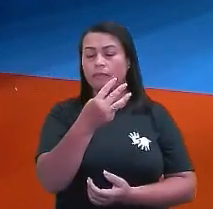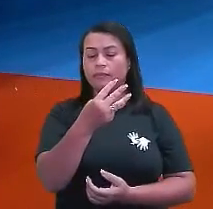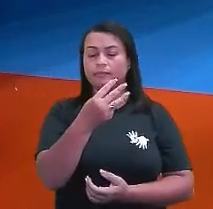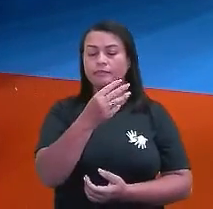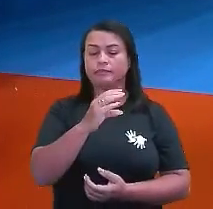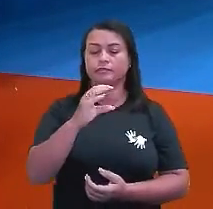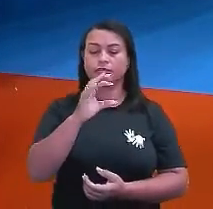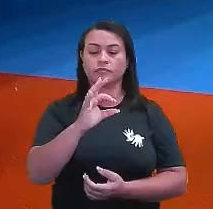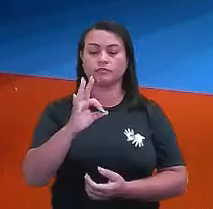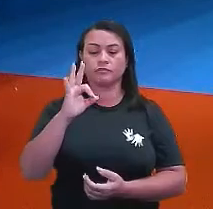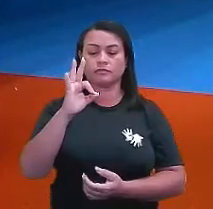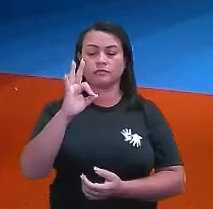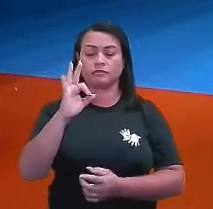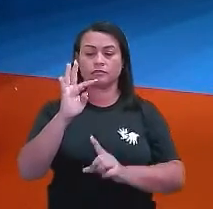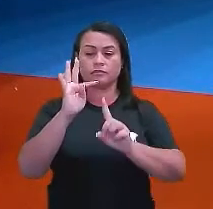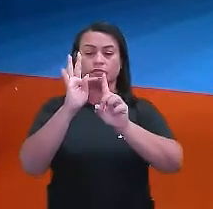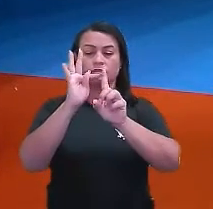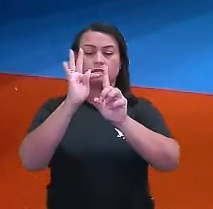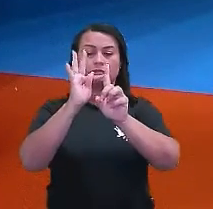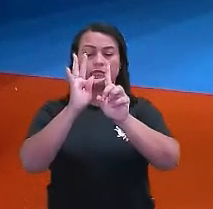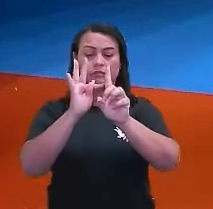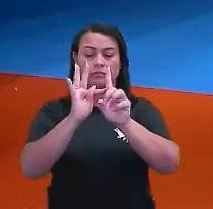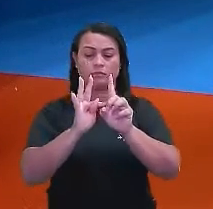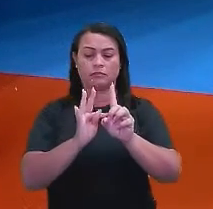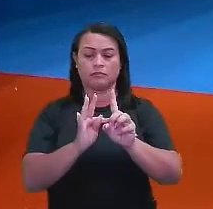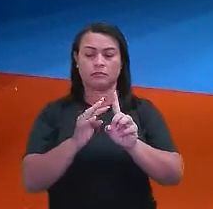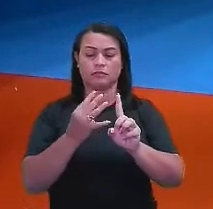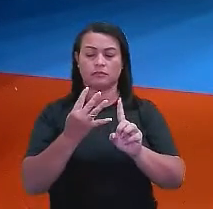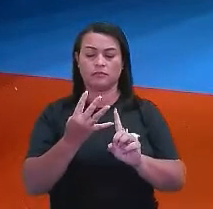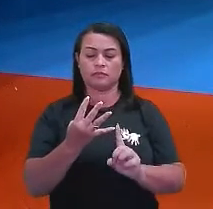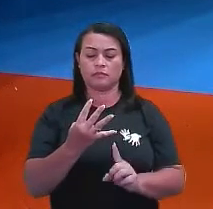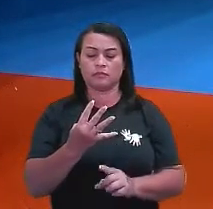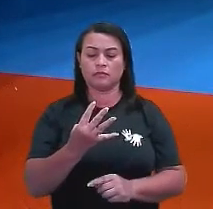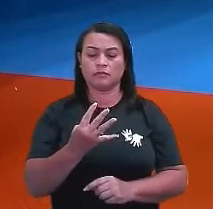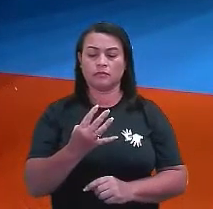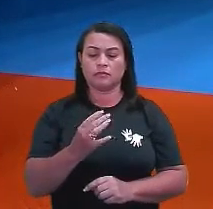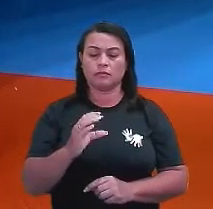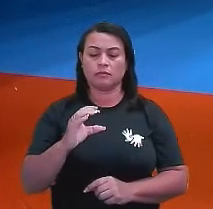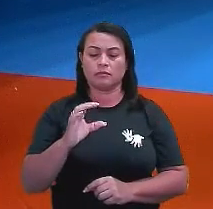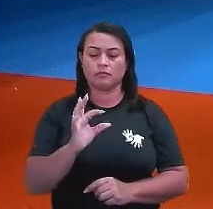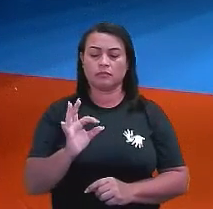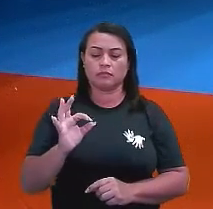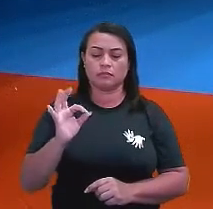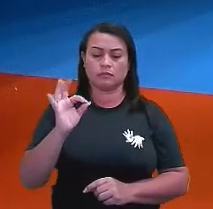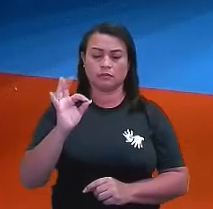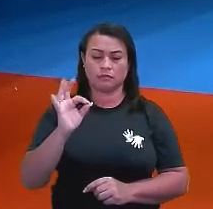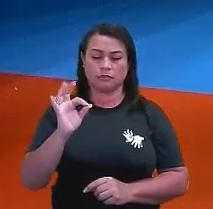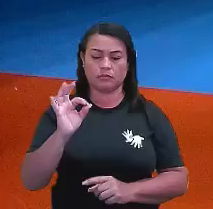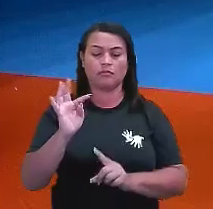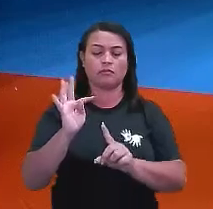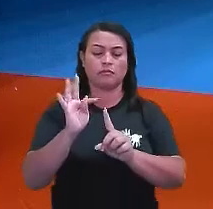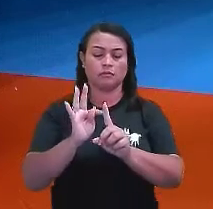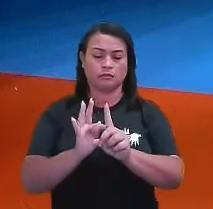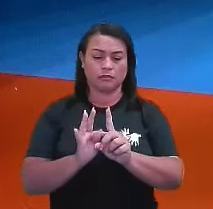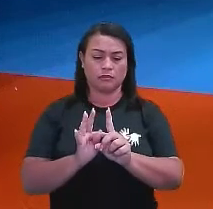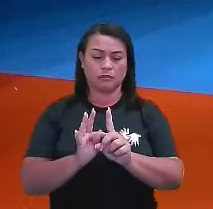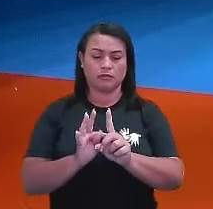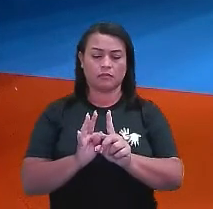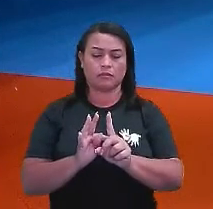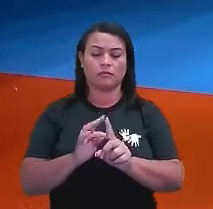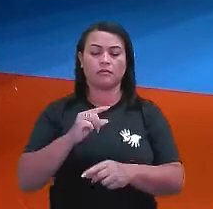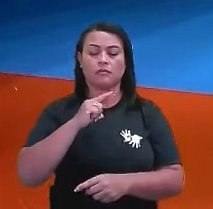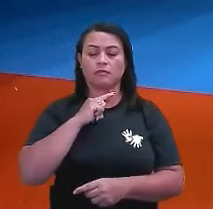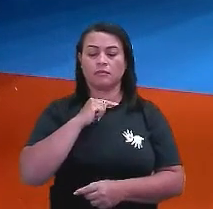Celsius, caiu 4 graus Celsius. Se caiu, diminuiu, né? Então, aqui vai